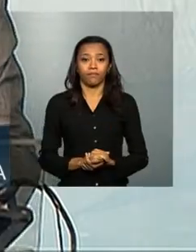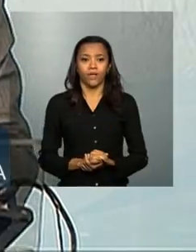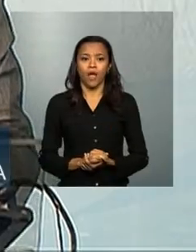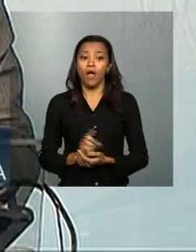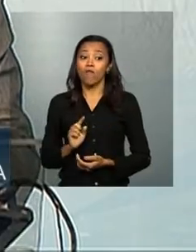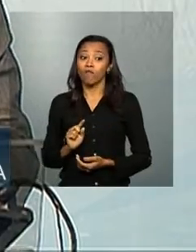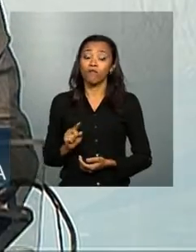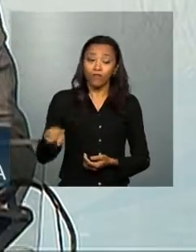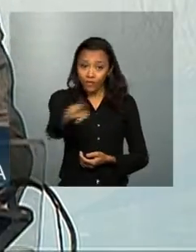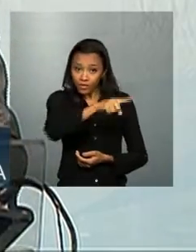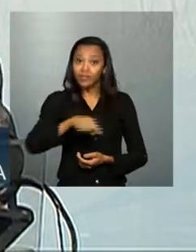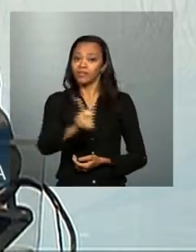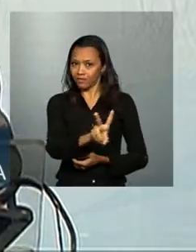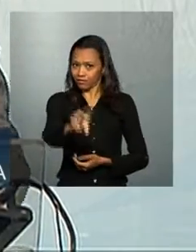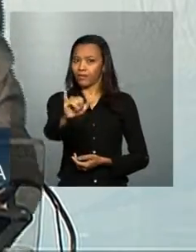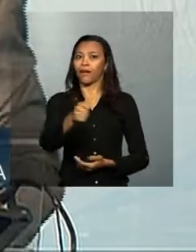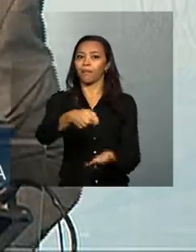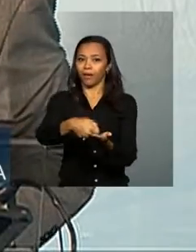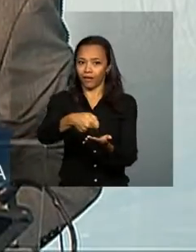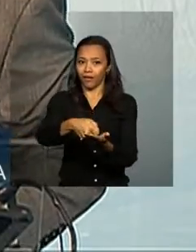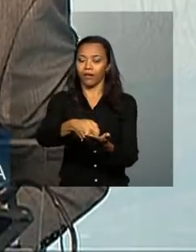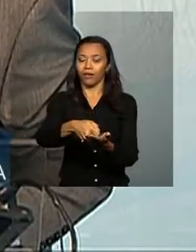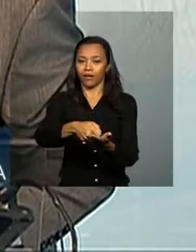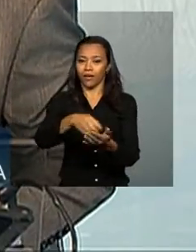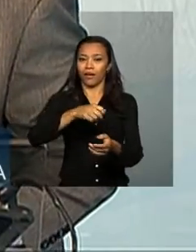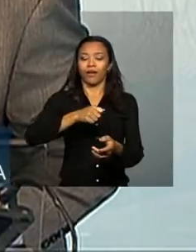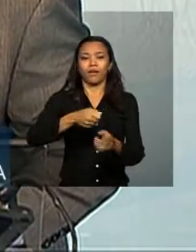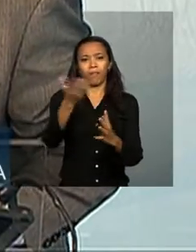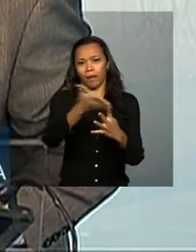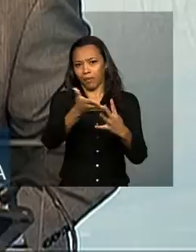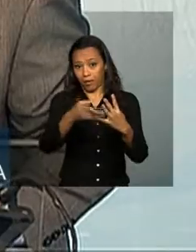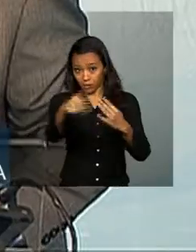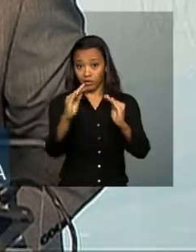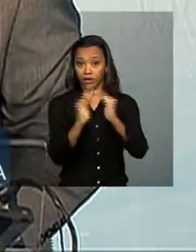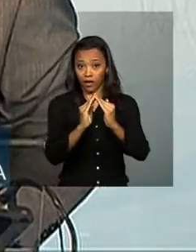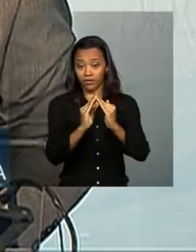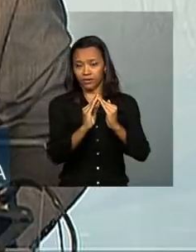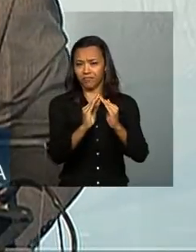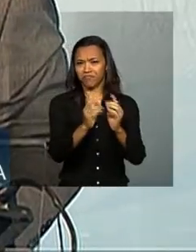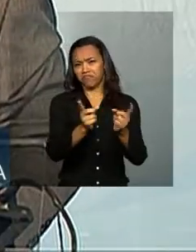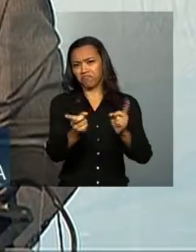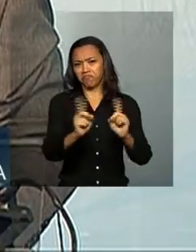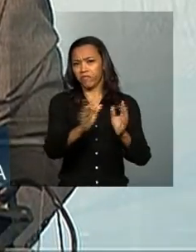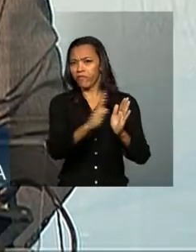Vocês vão pagar a prestação dessa casa que varia